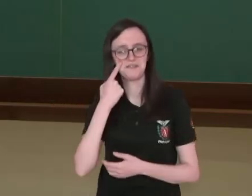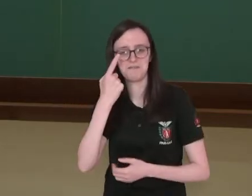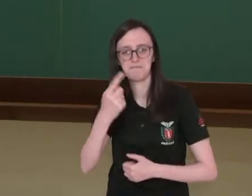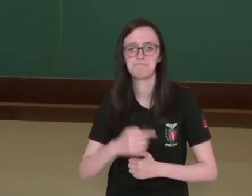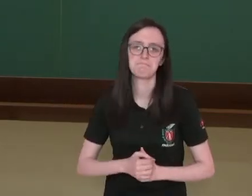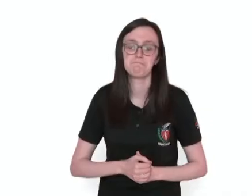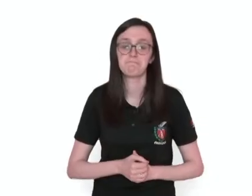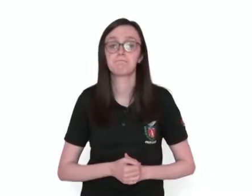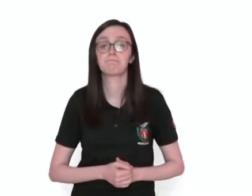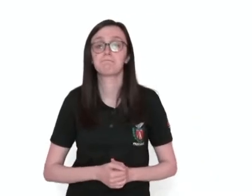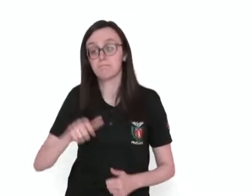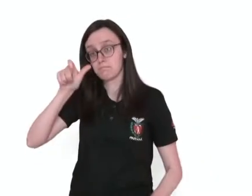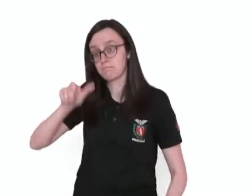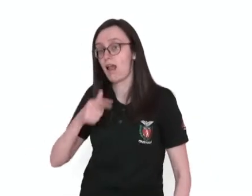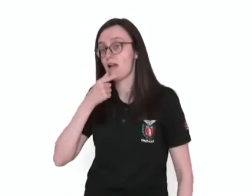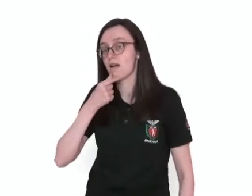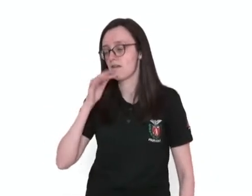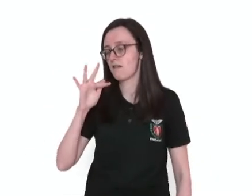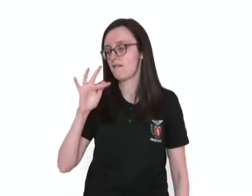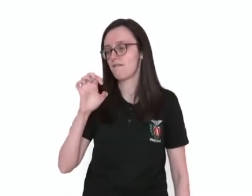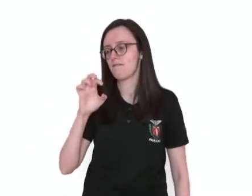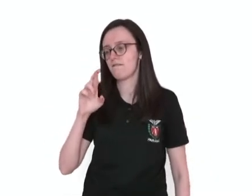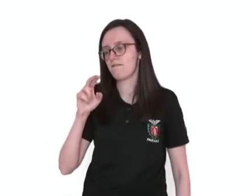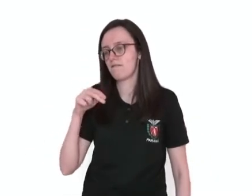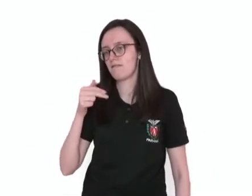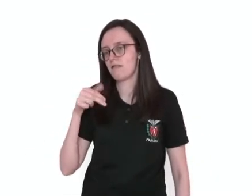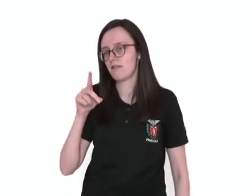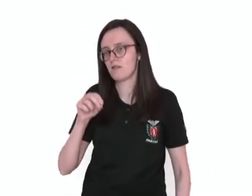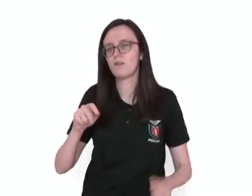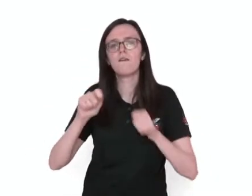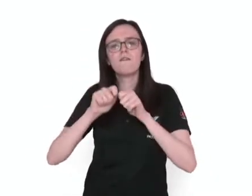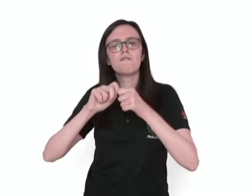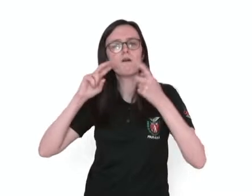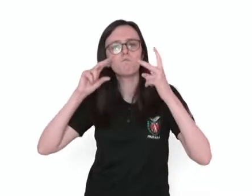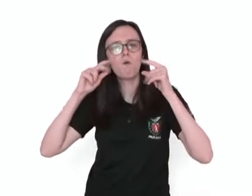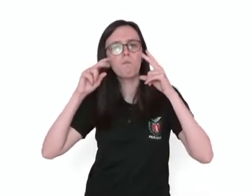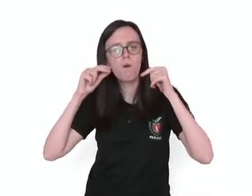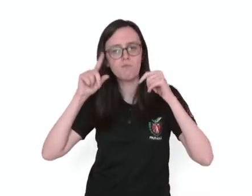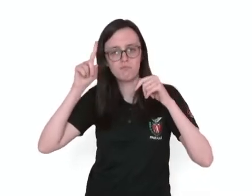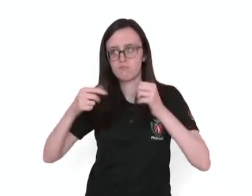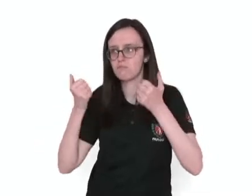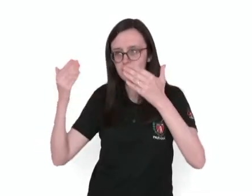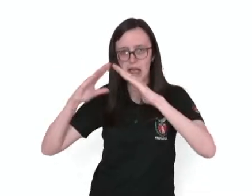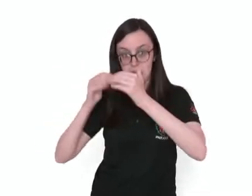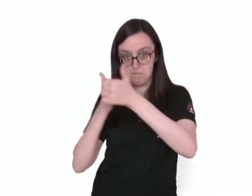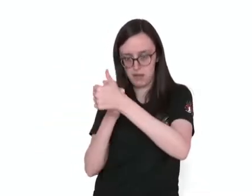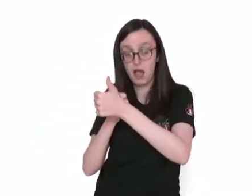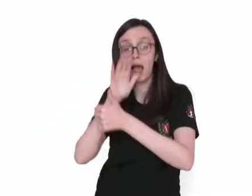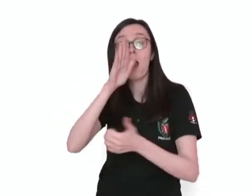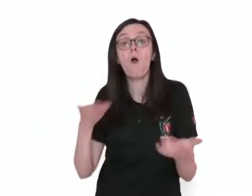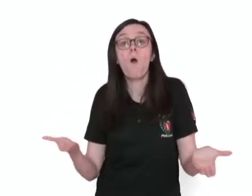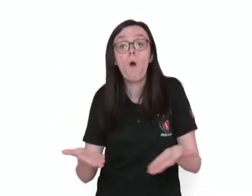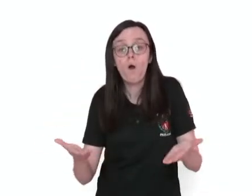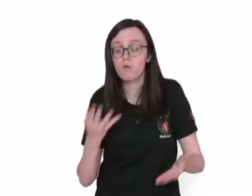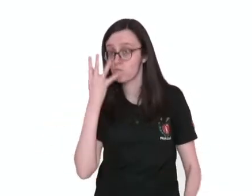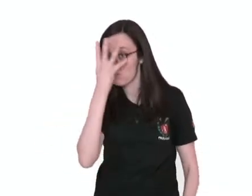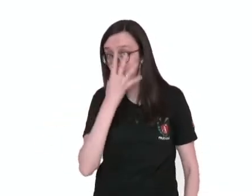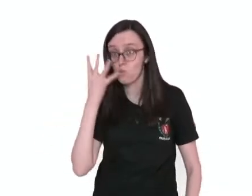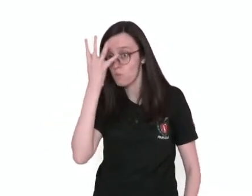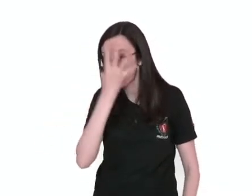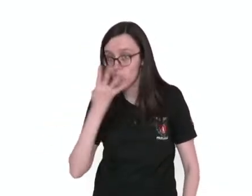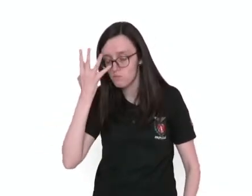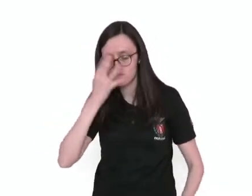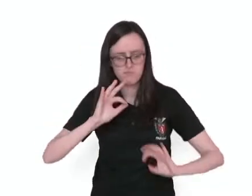lá. Fernando faz bombons para uma panificadora perto da sua casa. Hoje, em 4 horas,